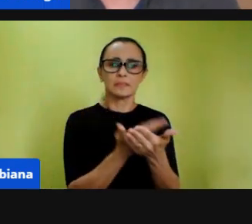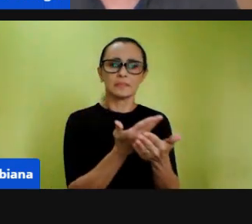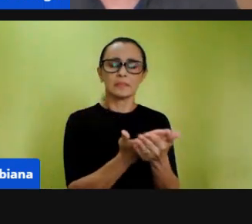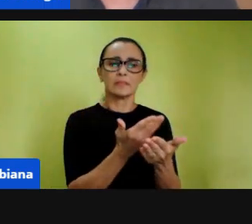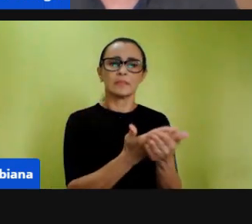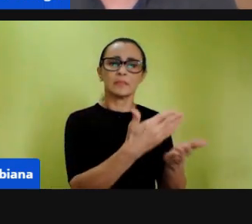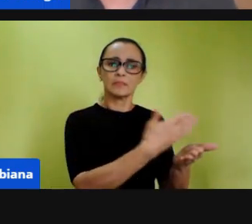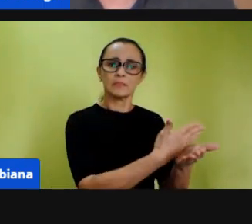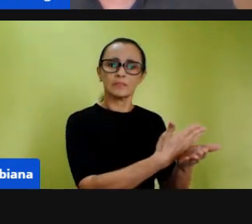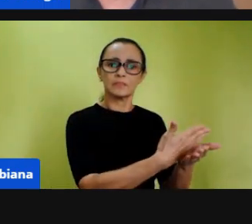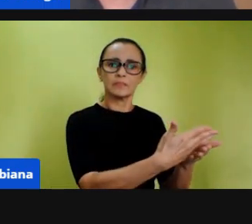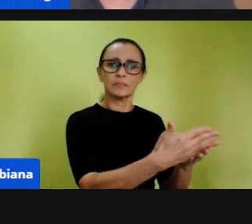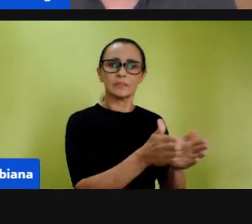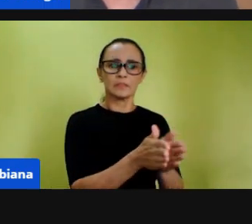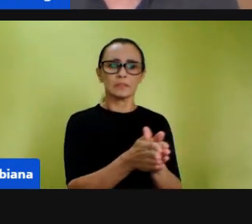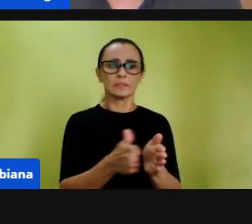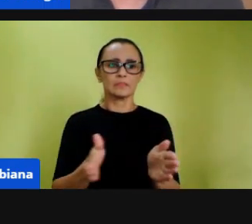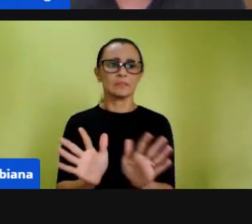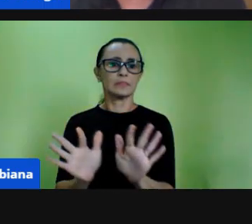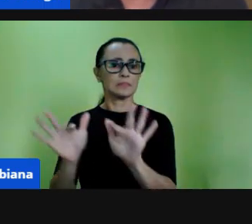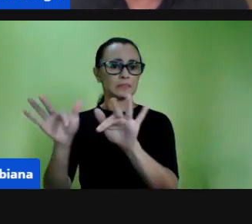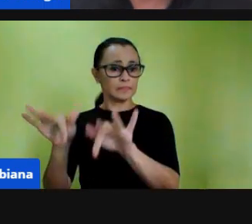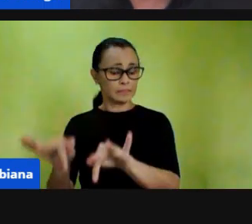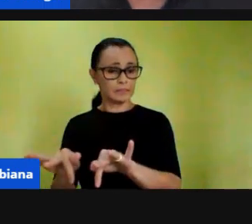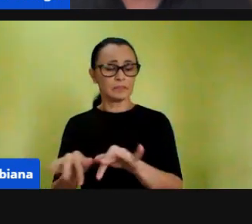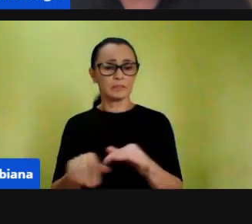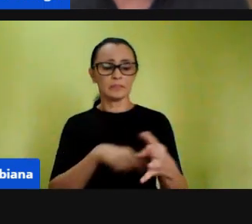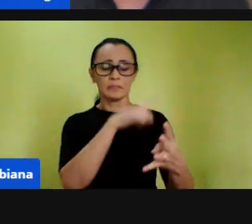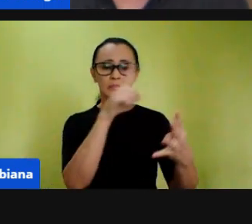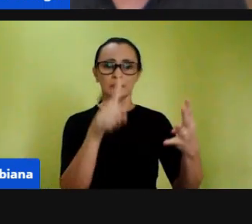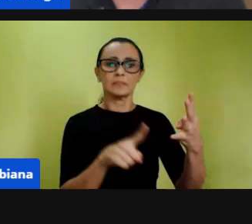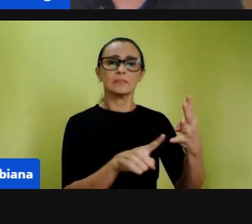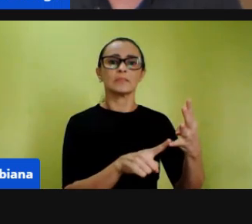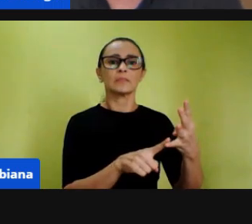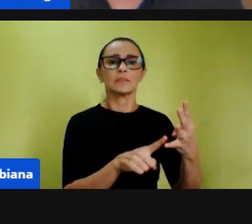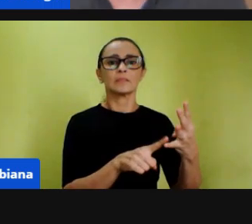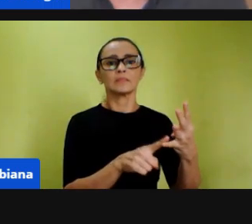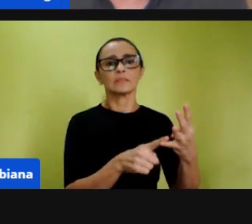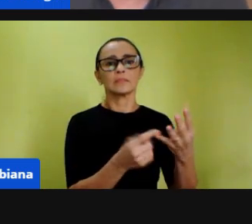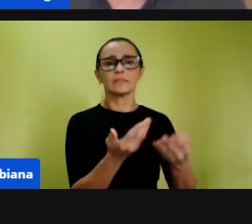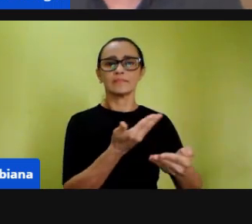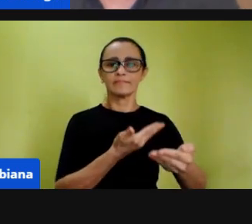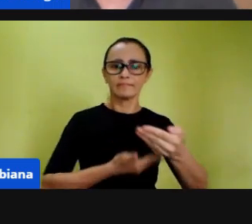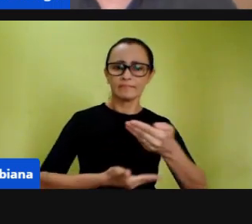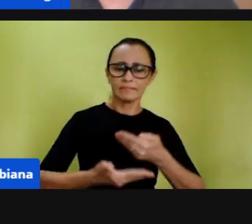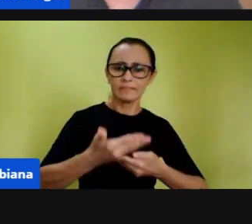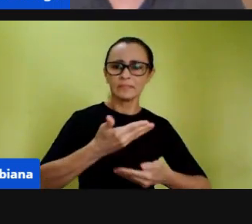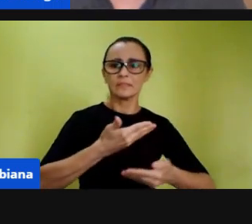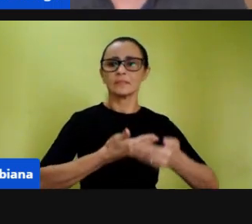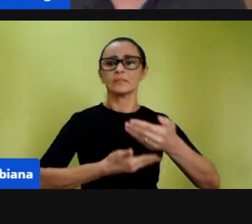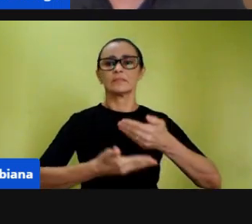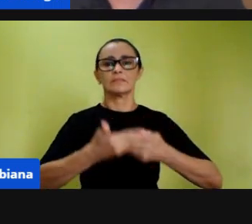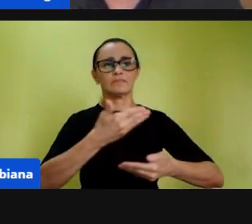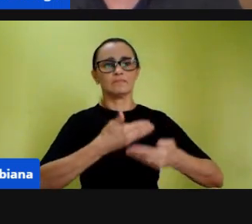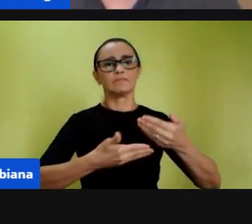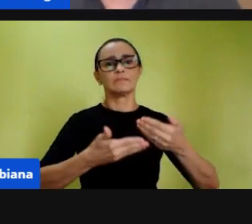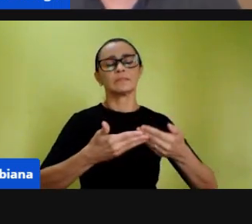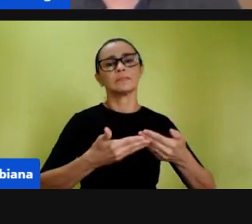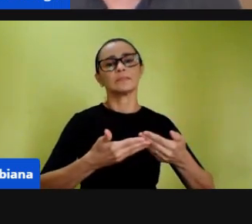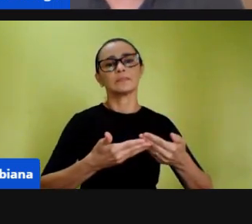objetivo para esse aluno. Né? Em quarto lugar, essa questão do vínculo, estabelecer o vínculo por meio de